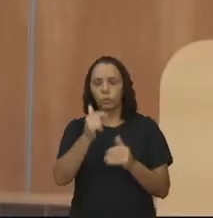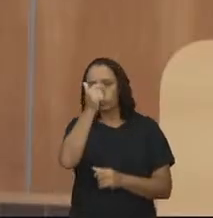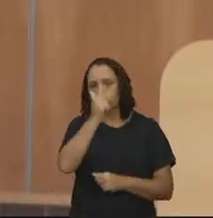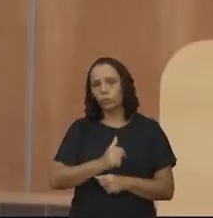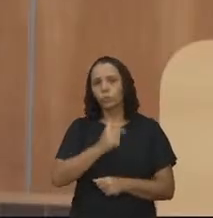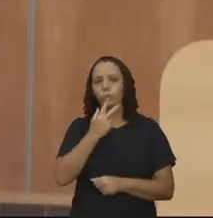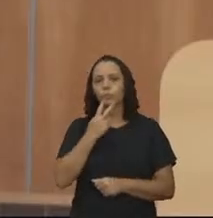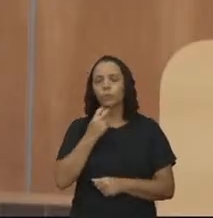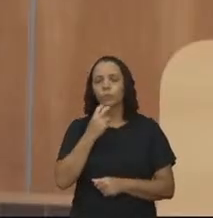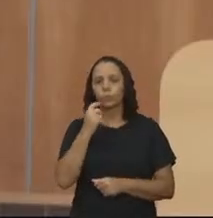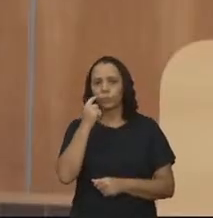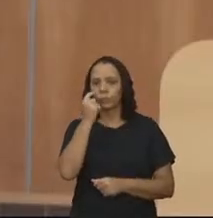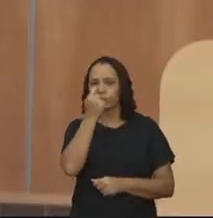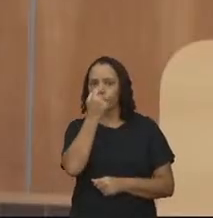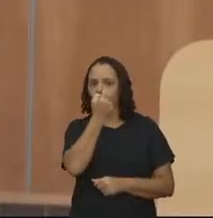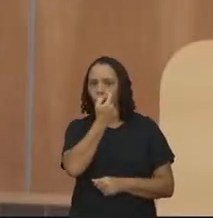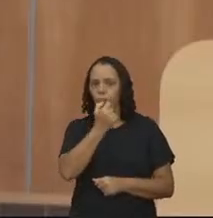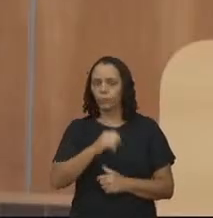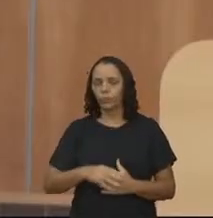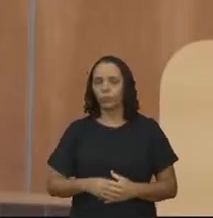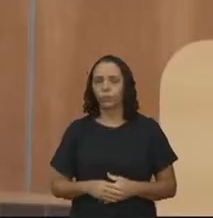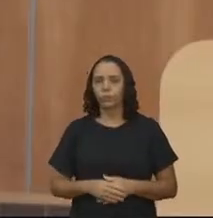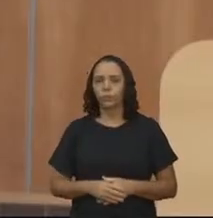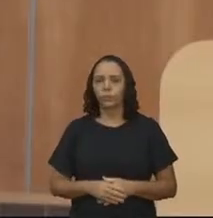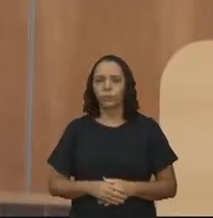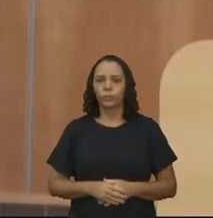aqui é o vereador Valmir do Parque Minha Lua.